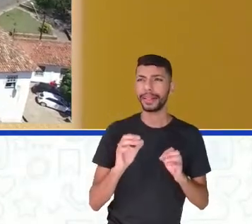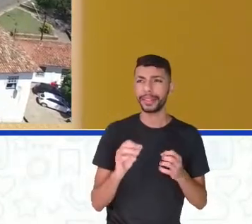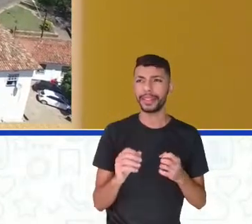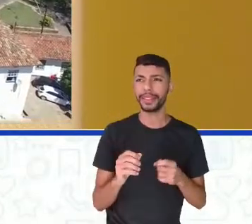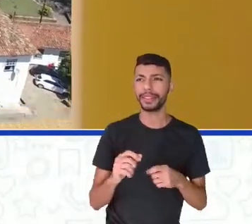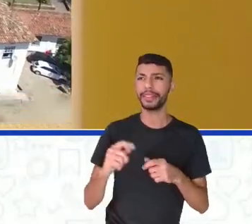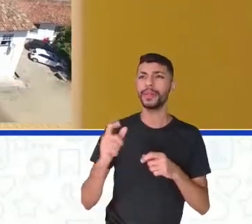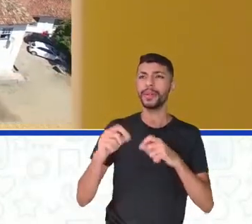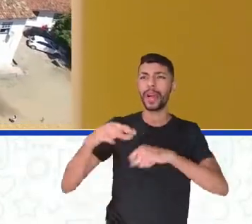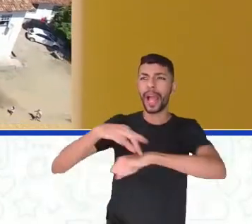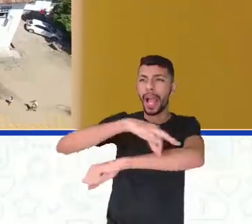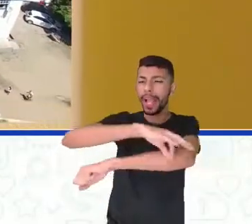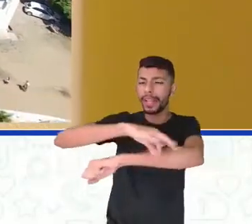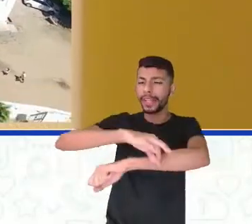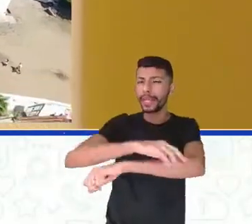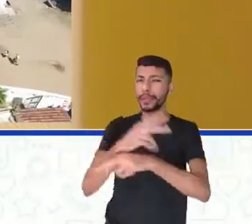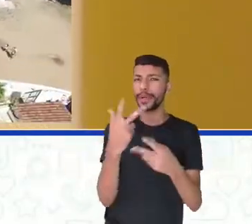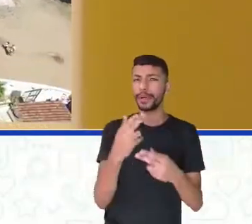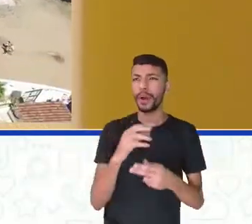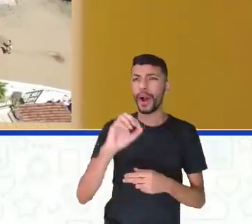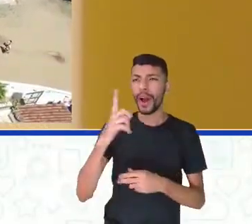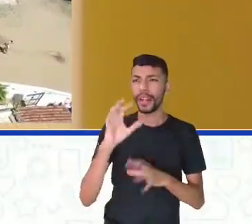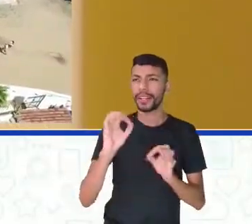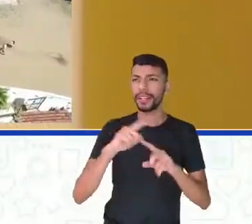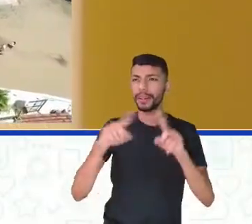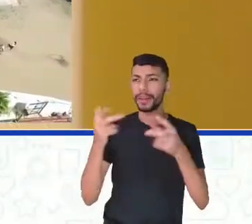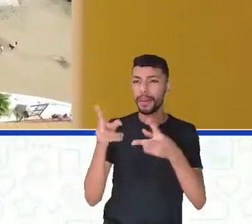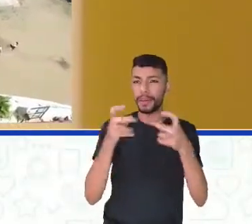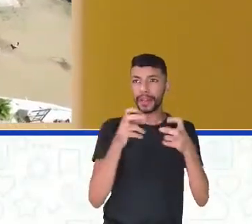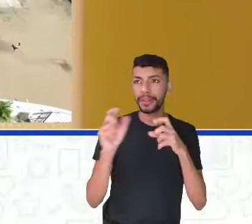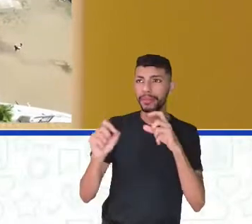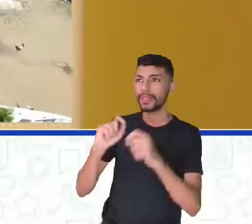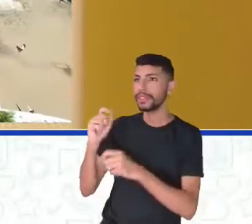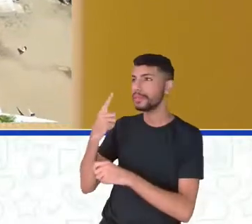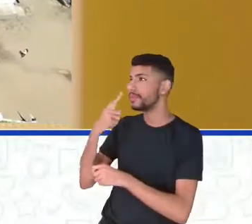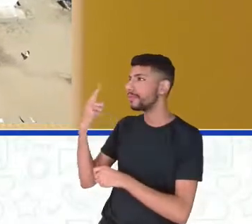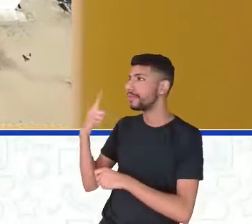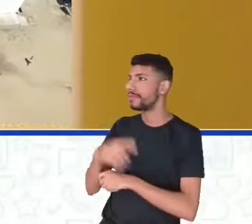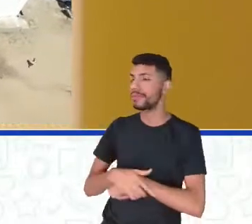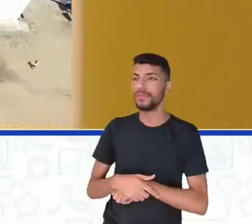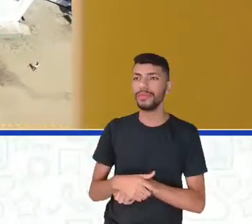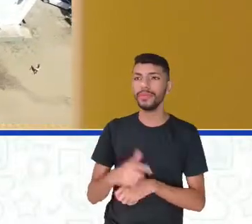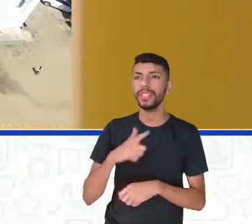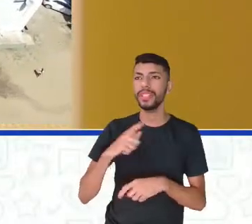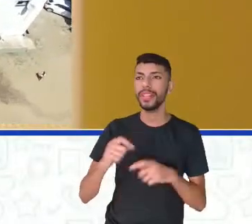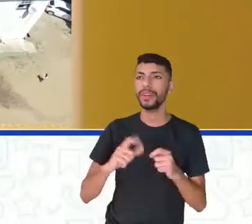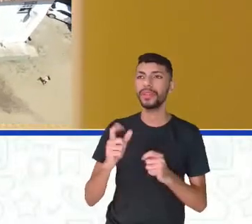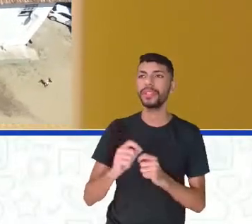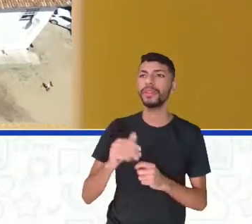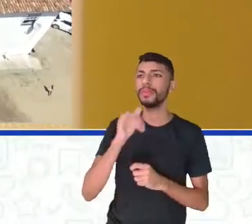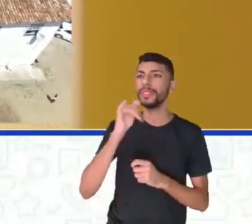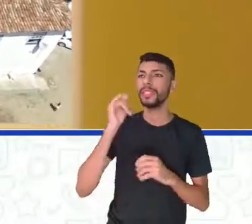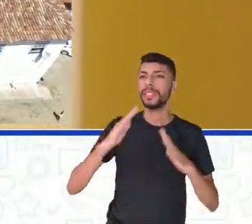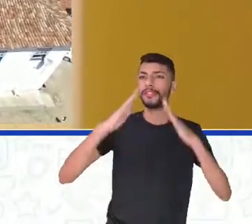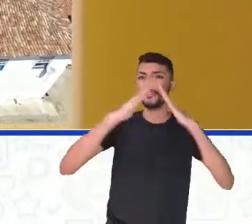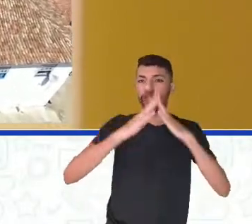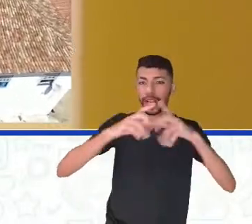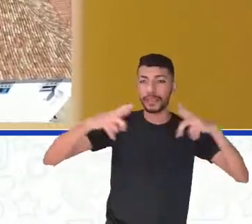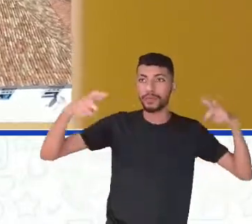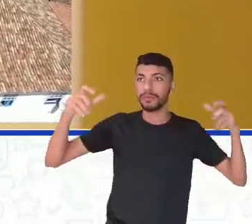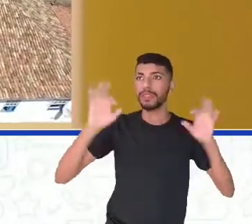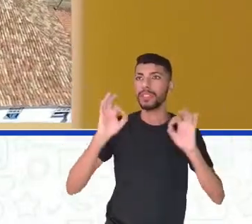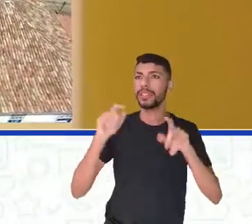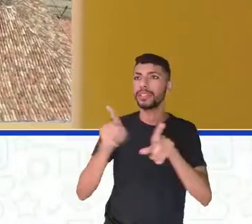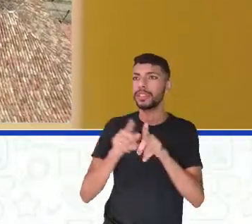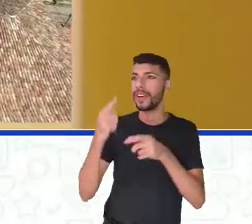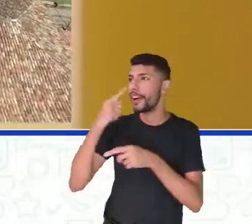aquela arquitetura de Olinda, mas aí você observa, né, justamente esses casaris, você observa ali as montanhas, uma bela imagem